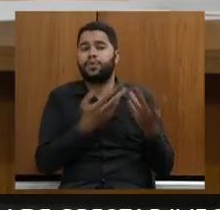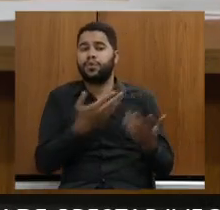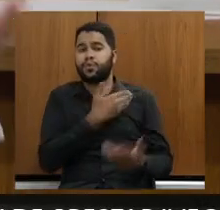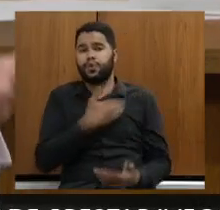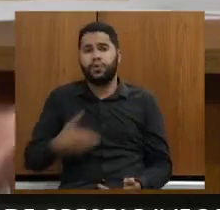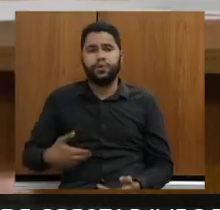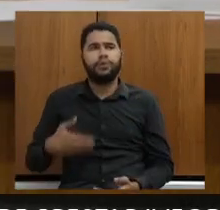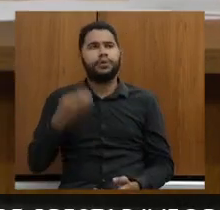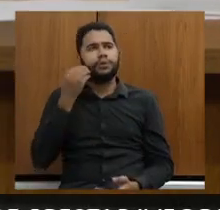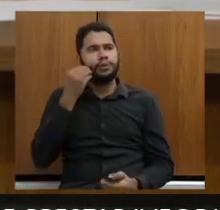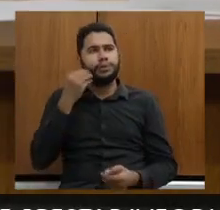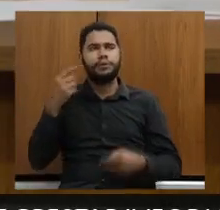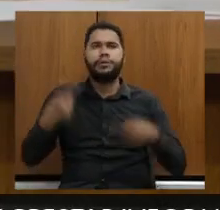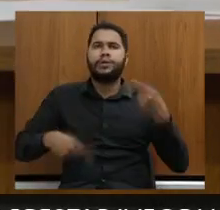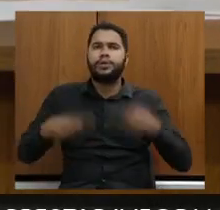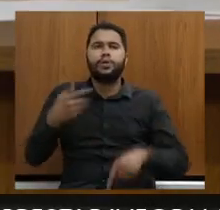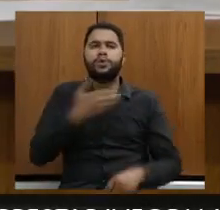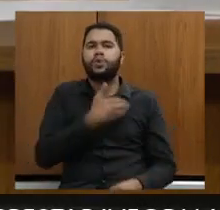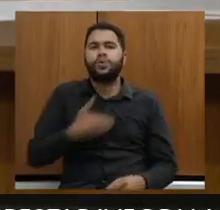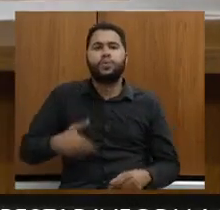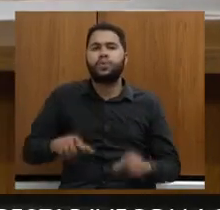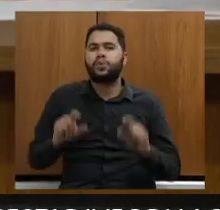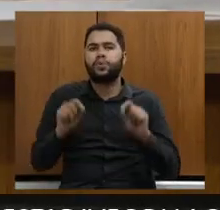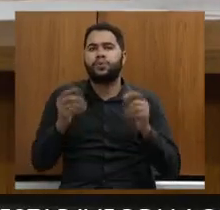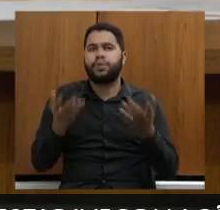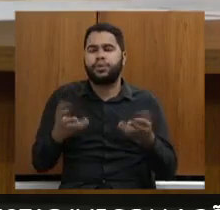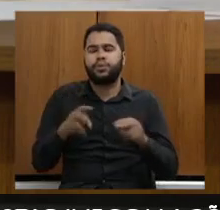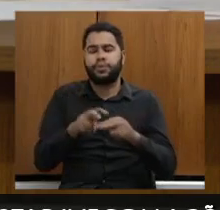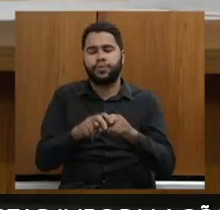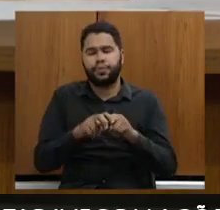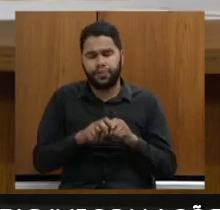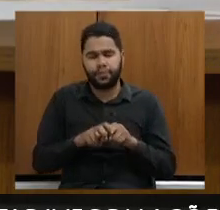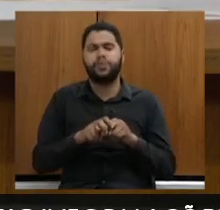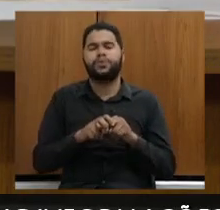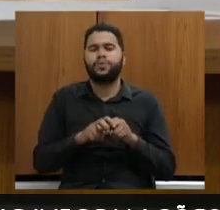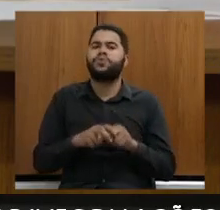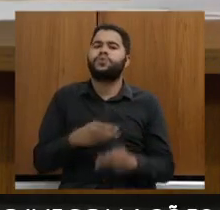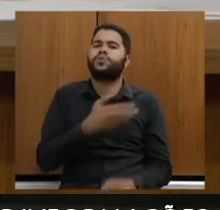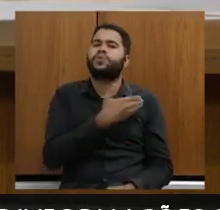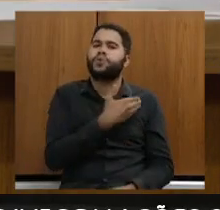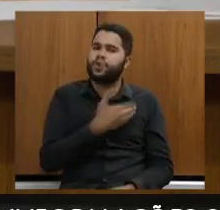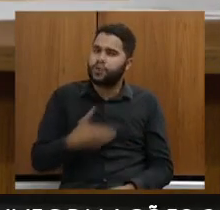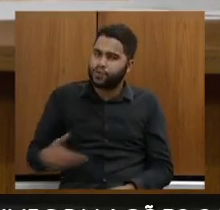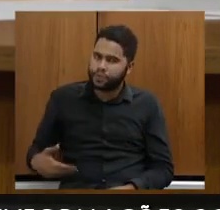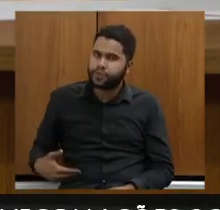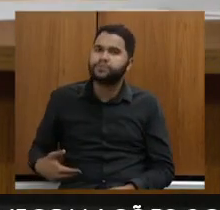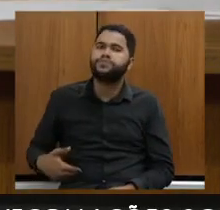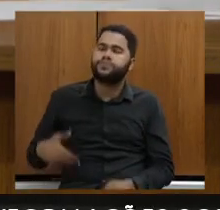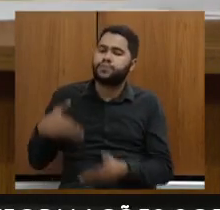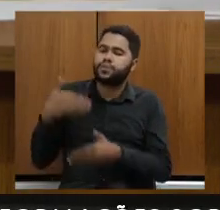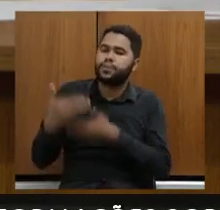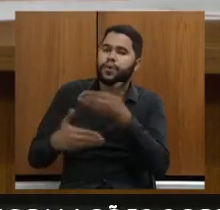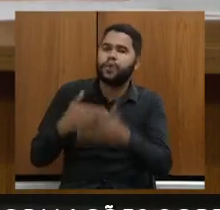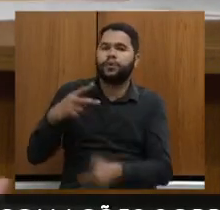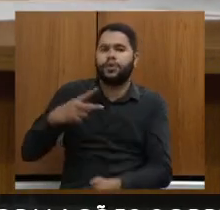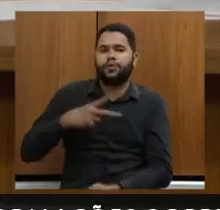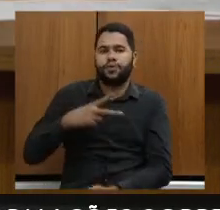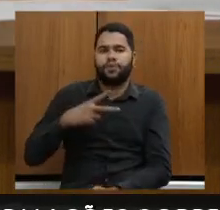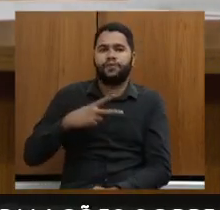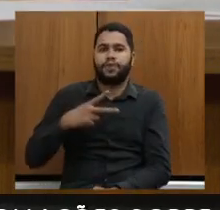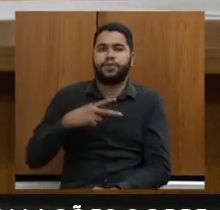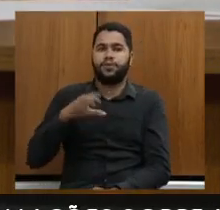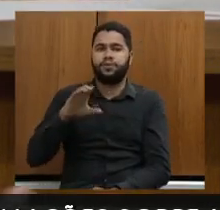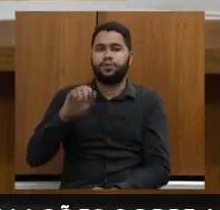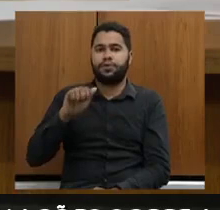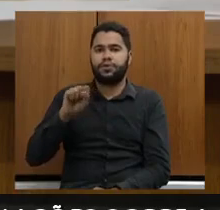já tem discutido tanto isso que o governo tem que fazer aqui hoje então por isso que o governo vai o processo de situação